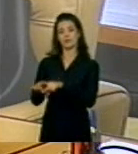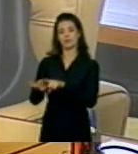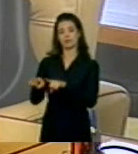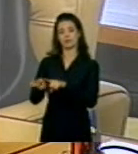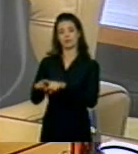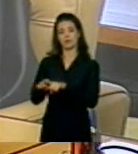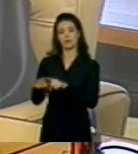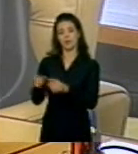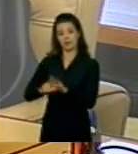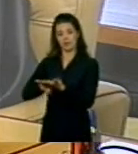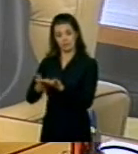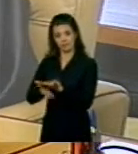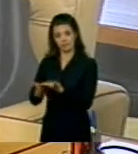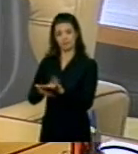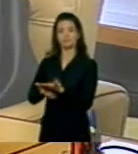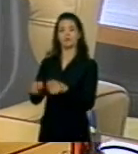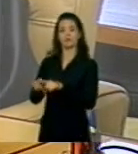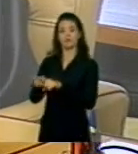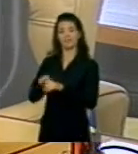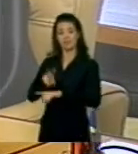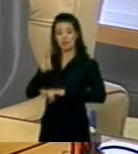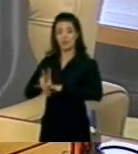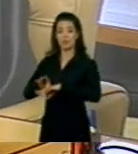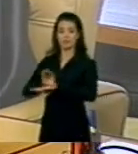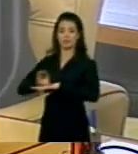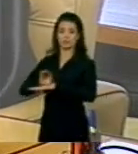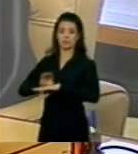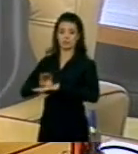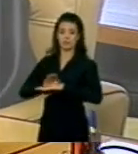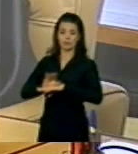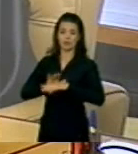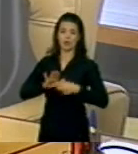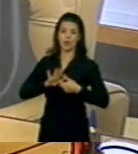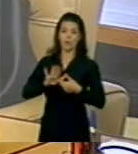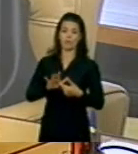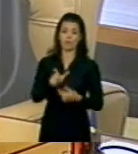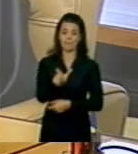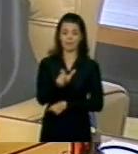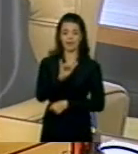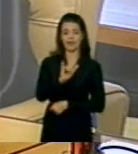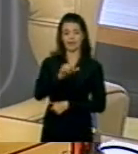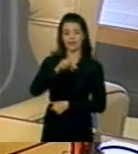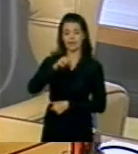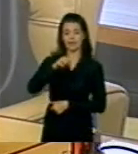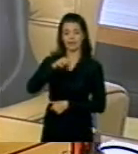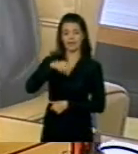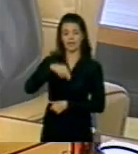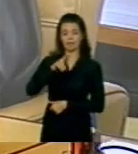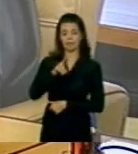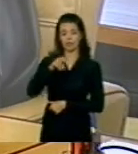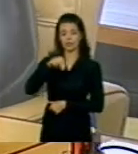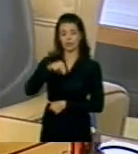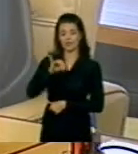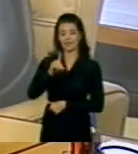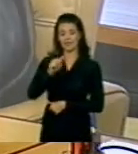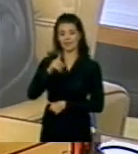da Constituição da República, deu ao significante imunidade o significado no